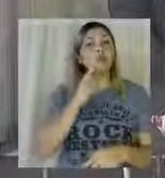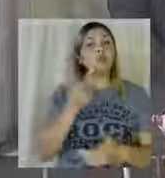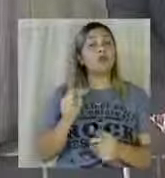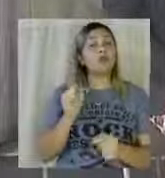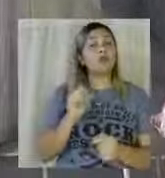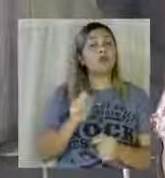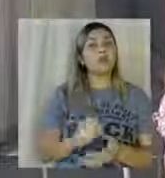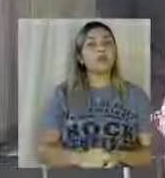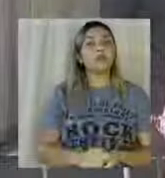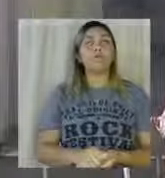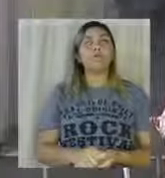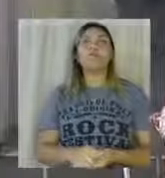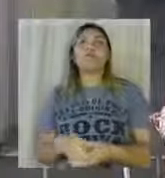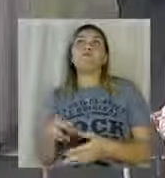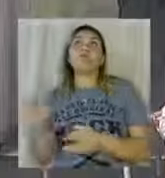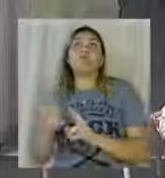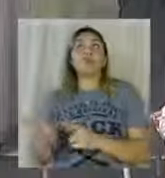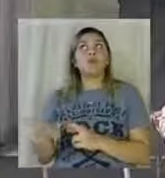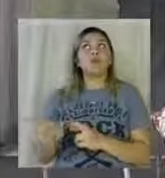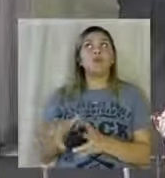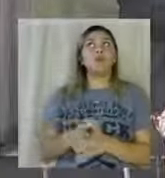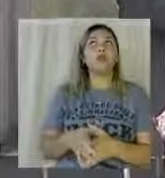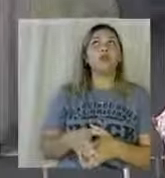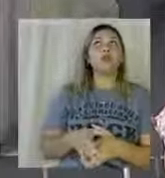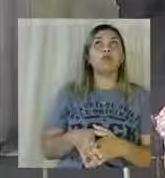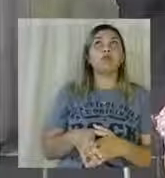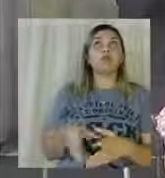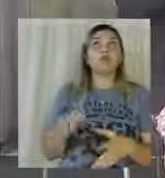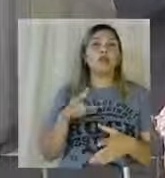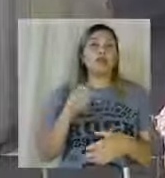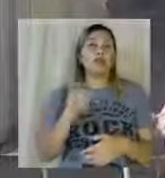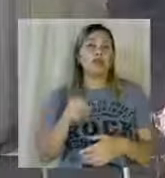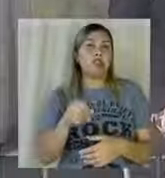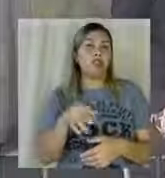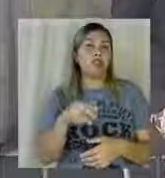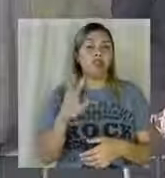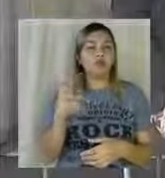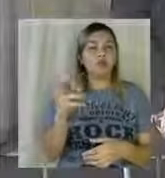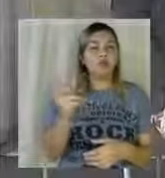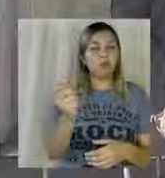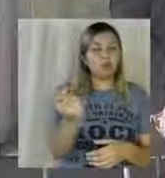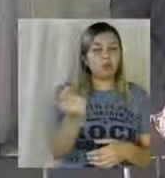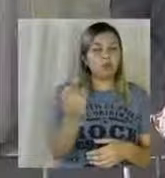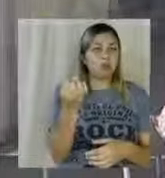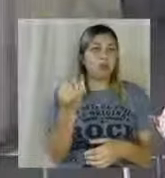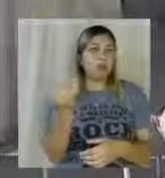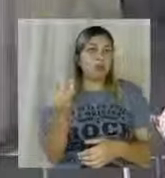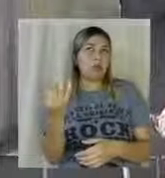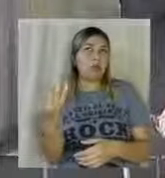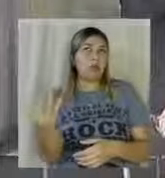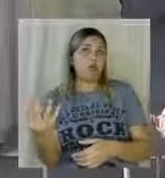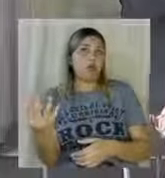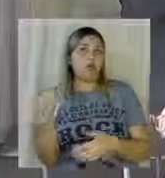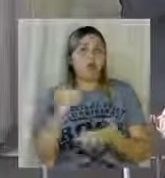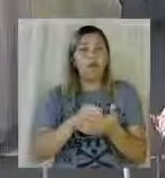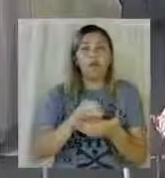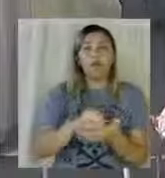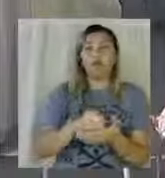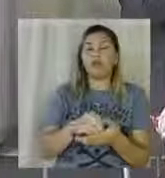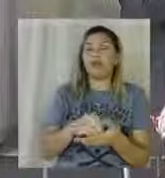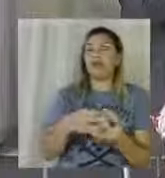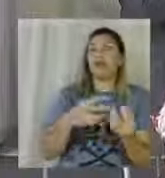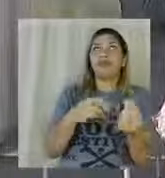Nossa, se eu for numerar, dizer realmente que falta, é muita coisa que falta.